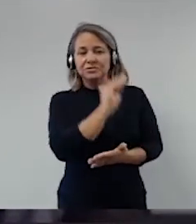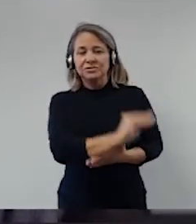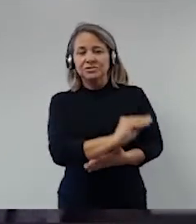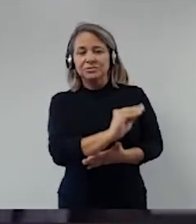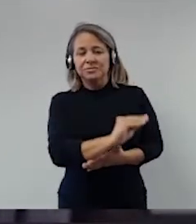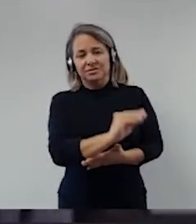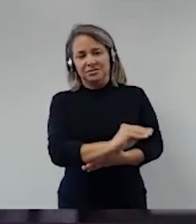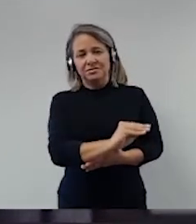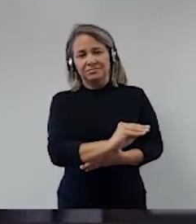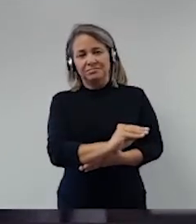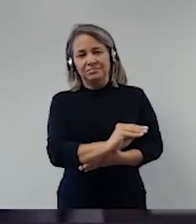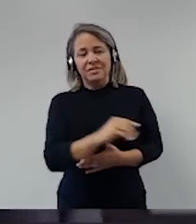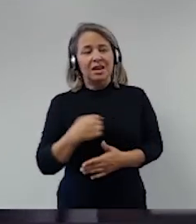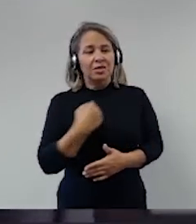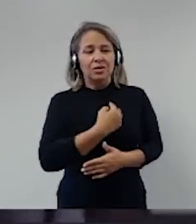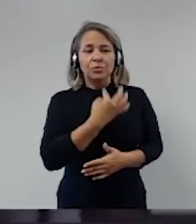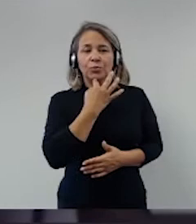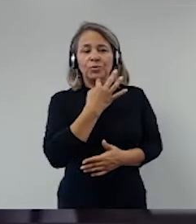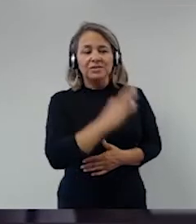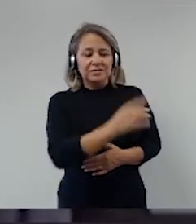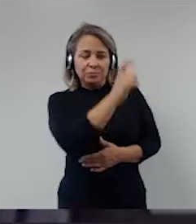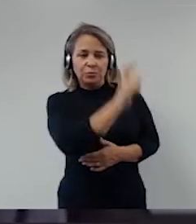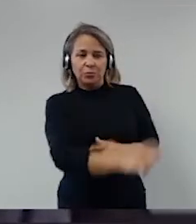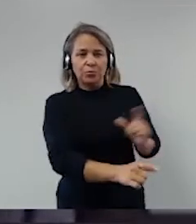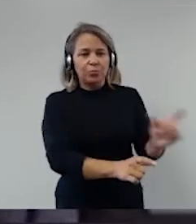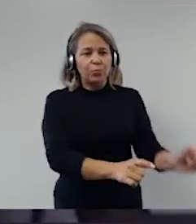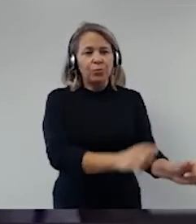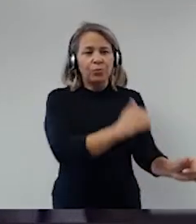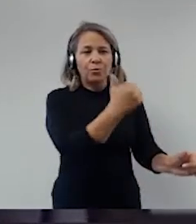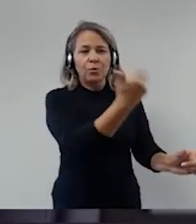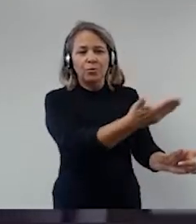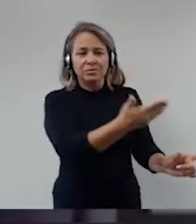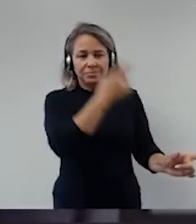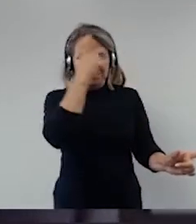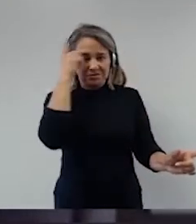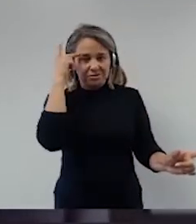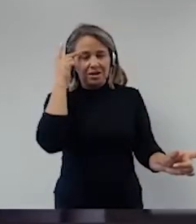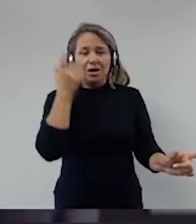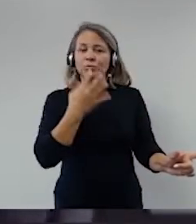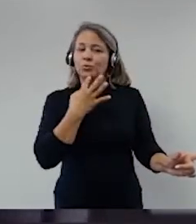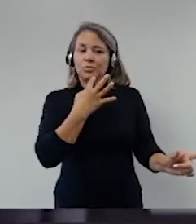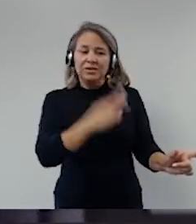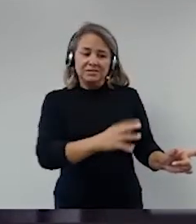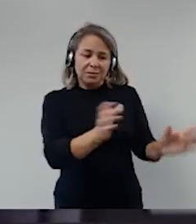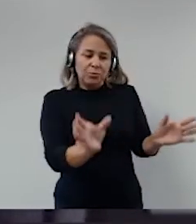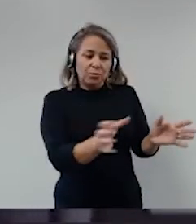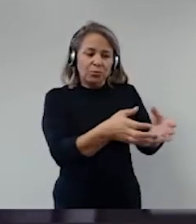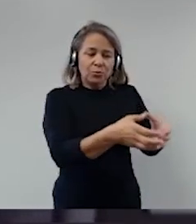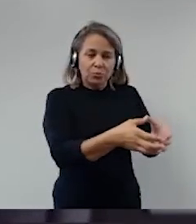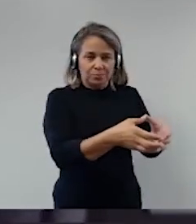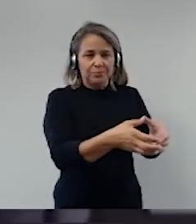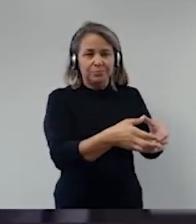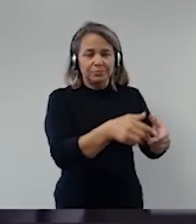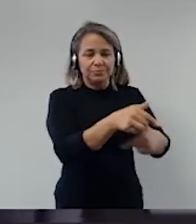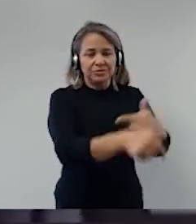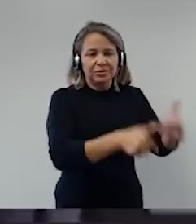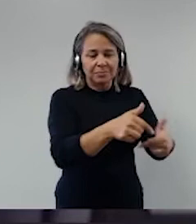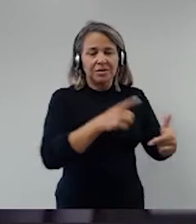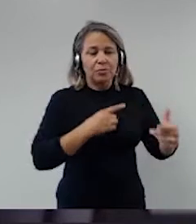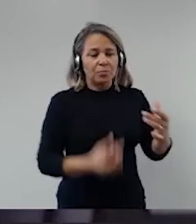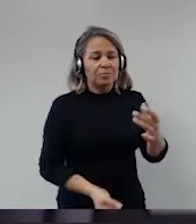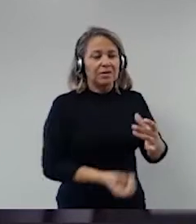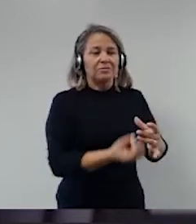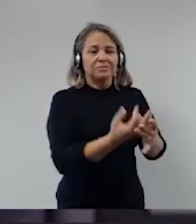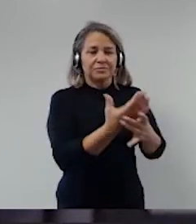é você não reconhecer o outro, não reconhecer o ente coletivo como uma grande fonte e